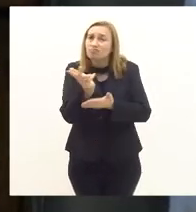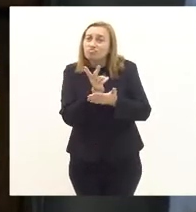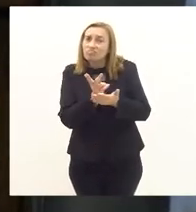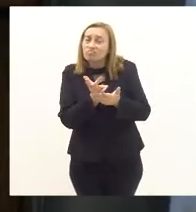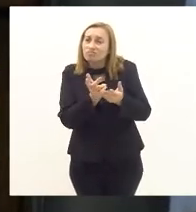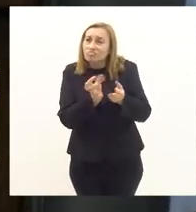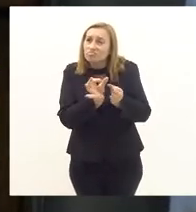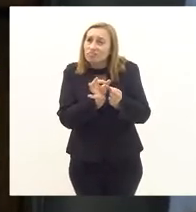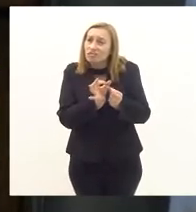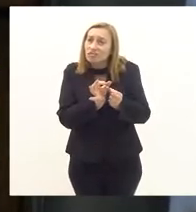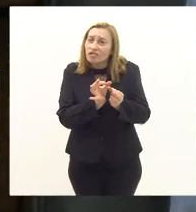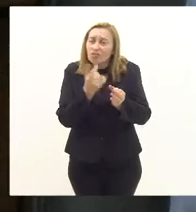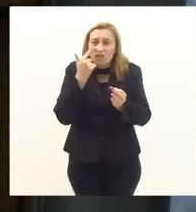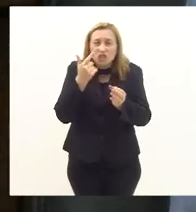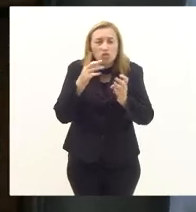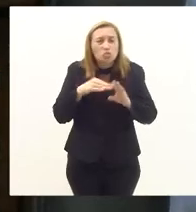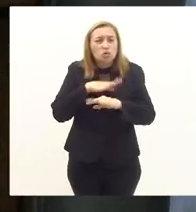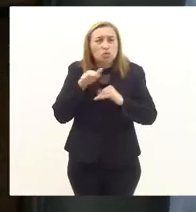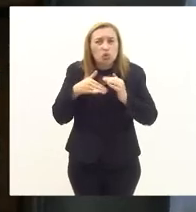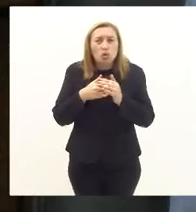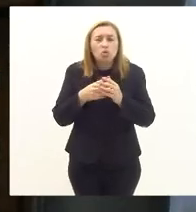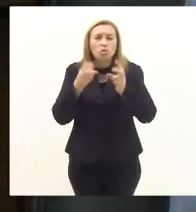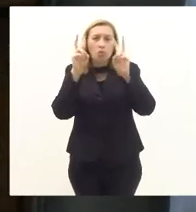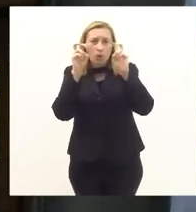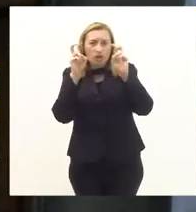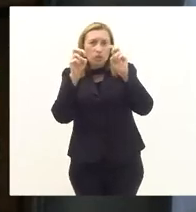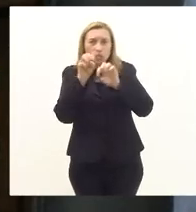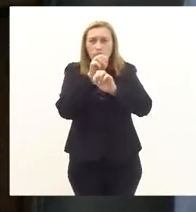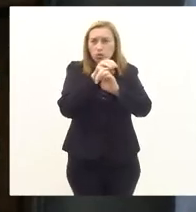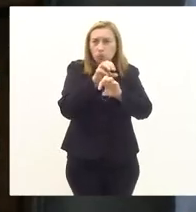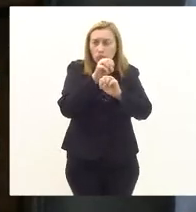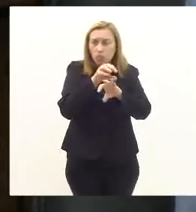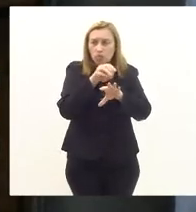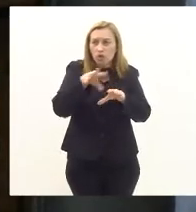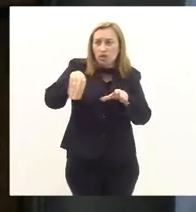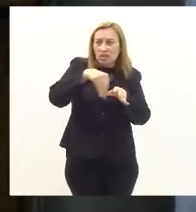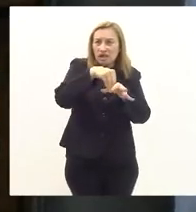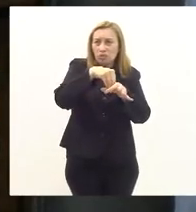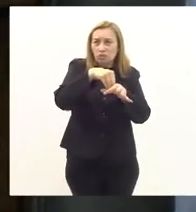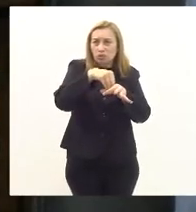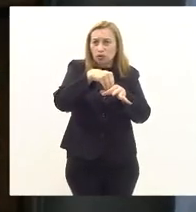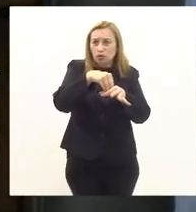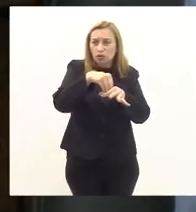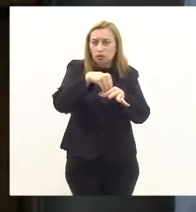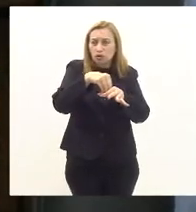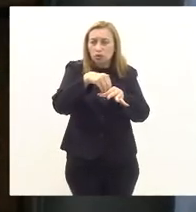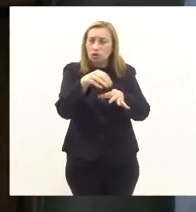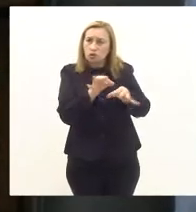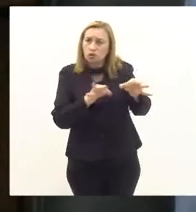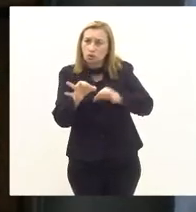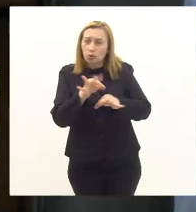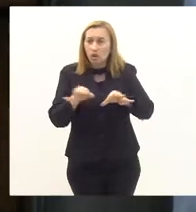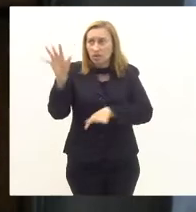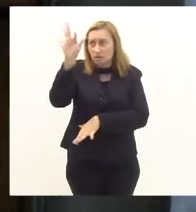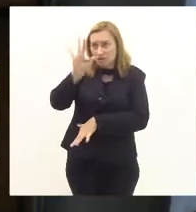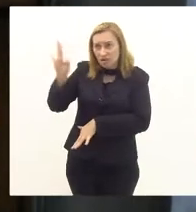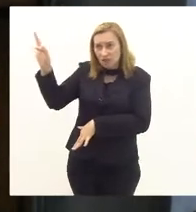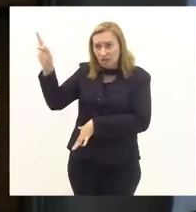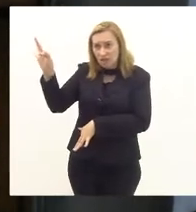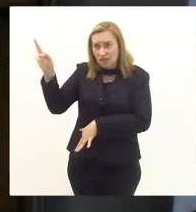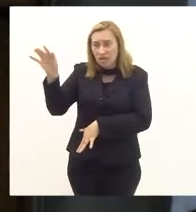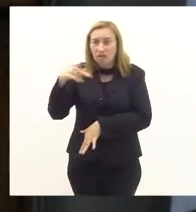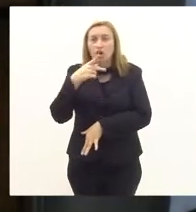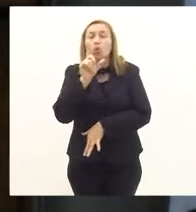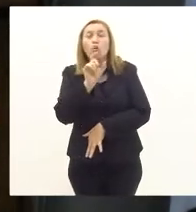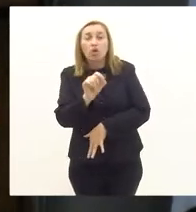desenhado toda a questão educacional dentro da, dos programas federais que vem falando o que